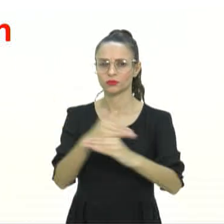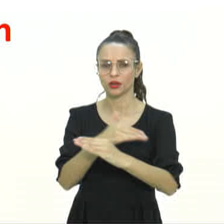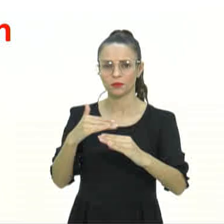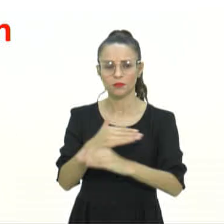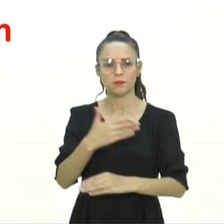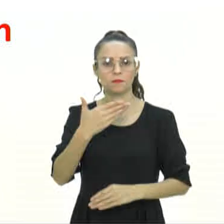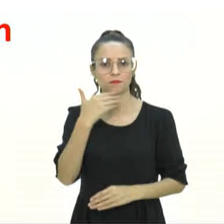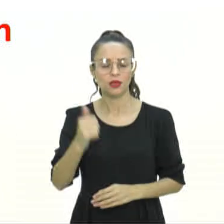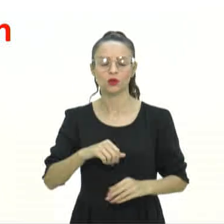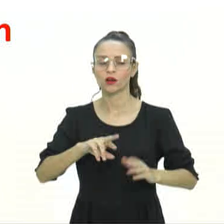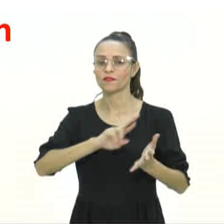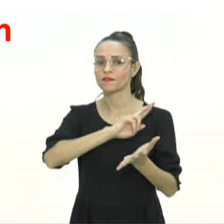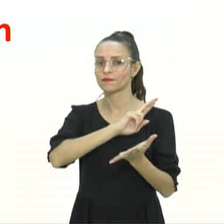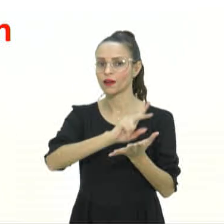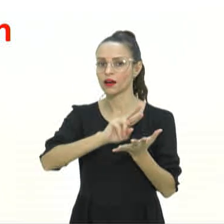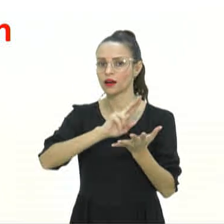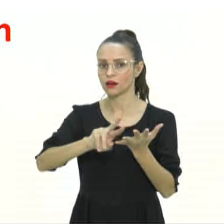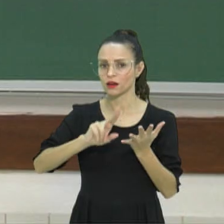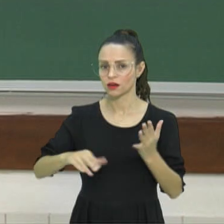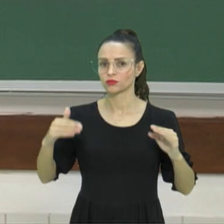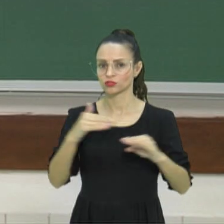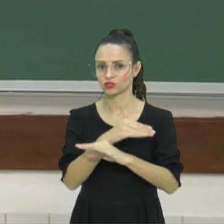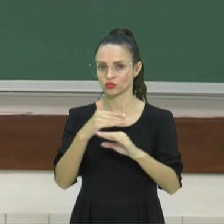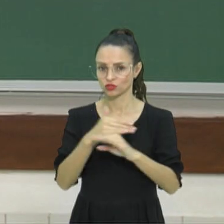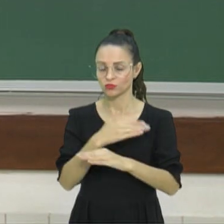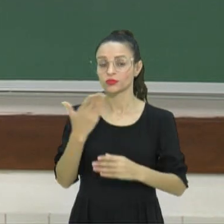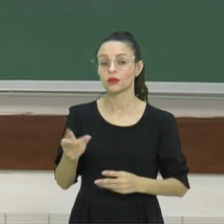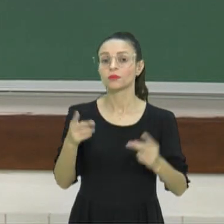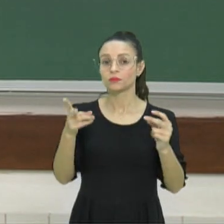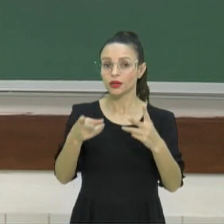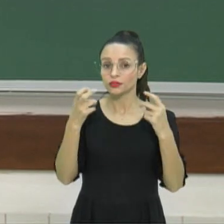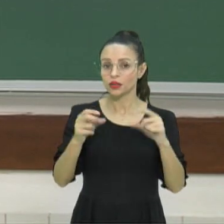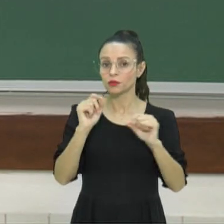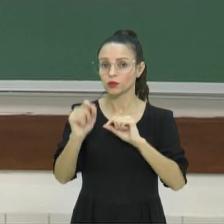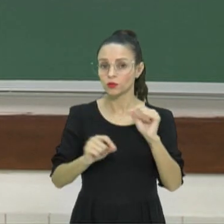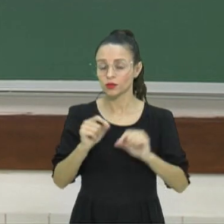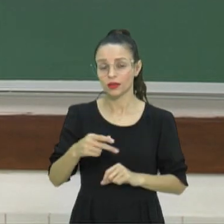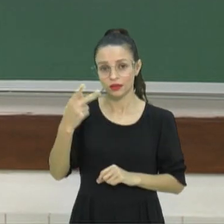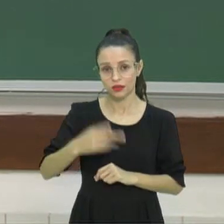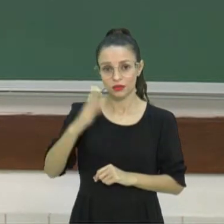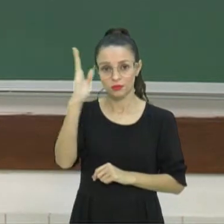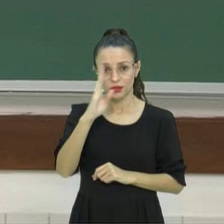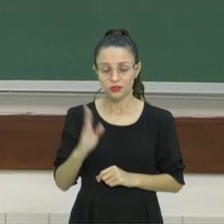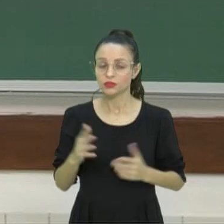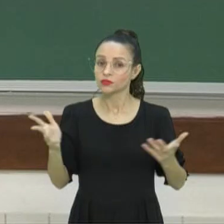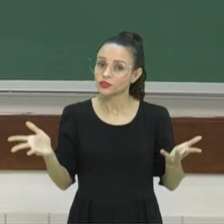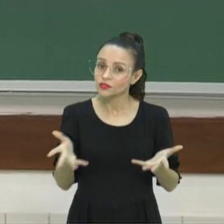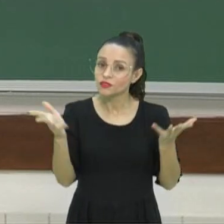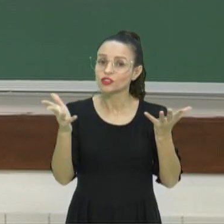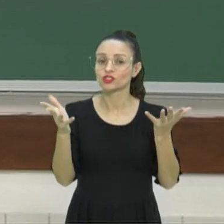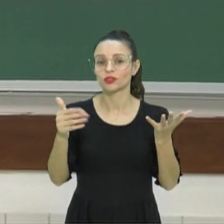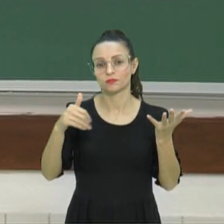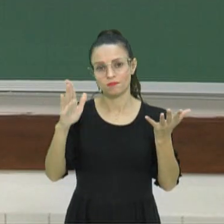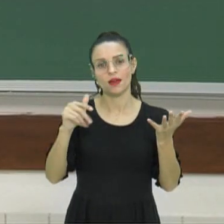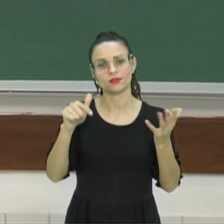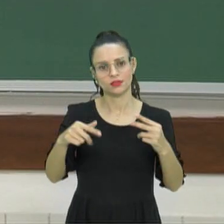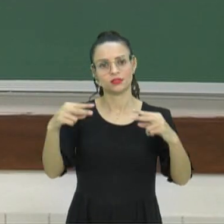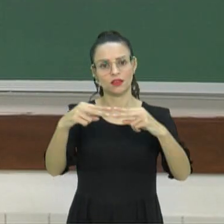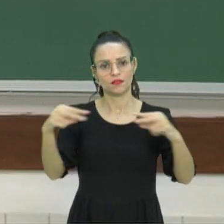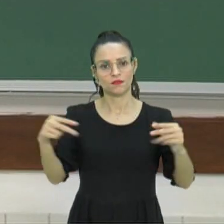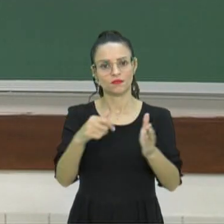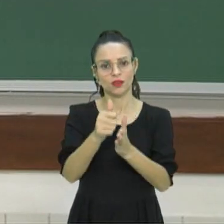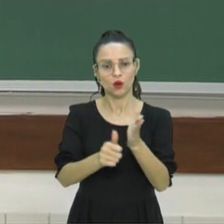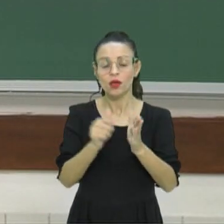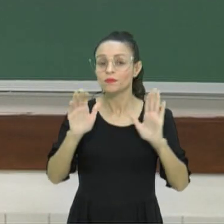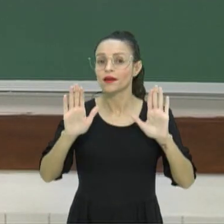transporte multimodal. Então percebam que o ideal seria para o país investir mais nessas ferrovias.